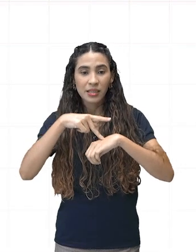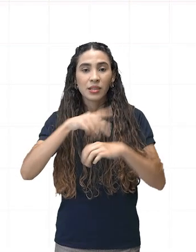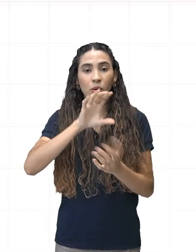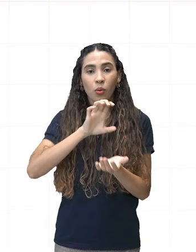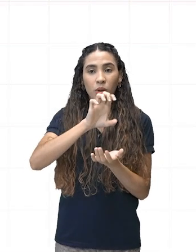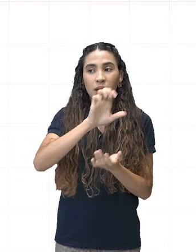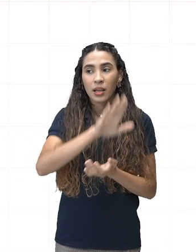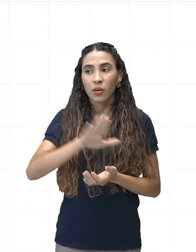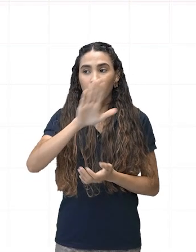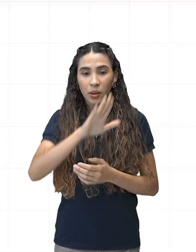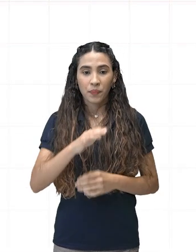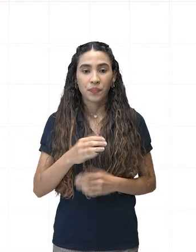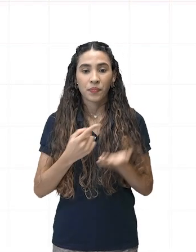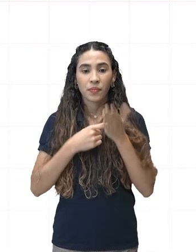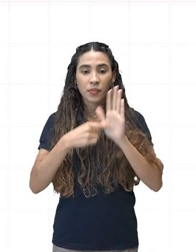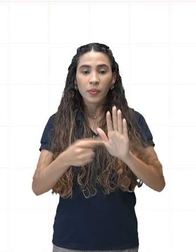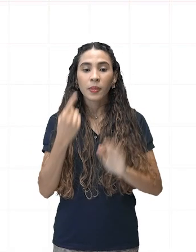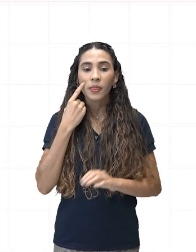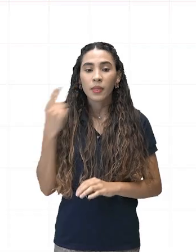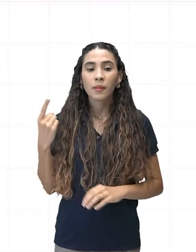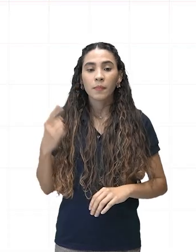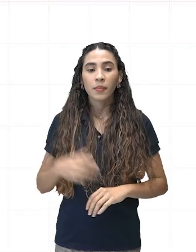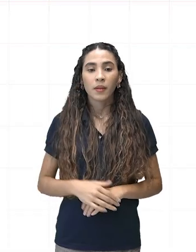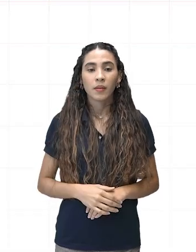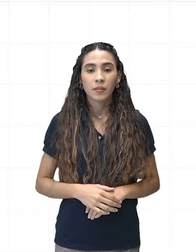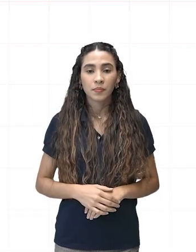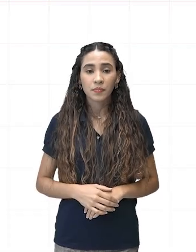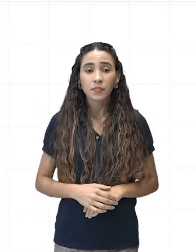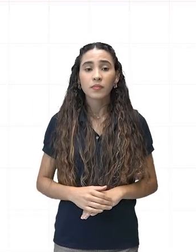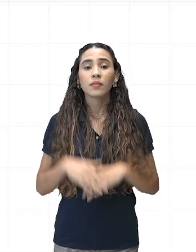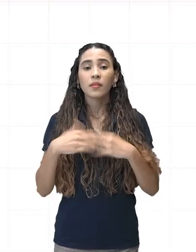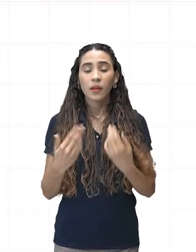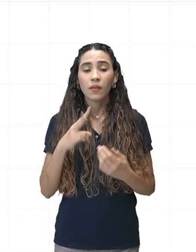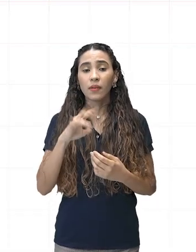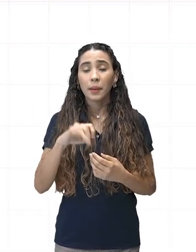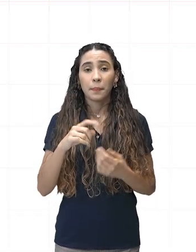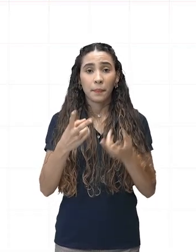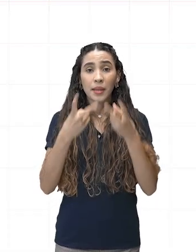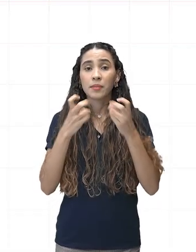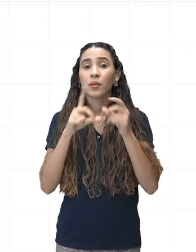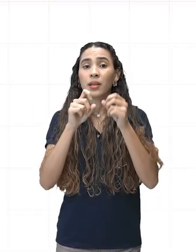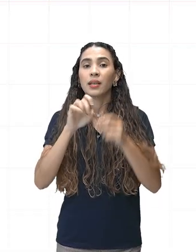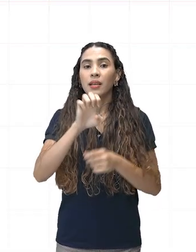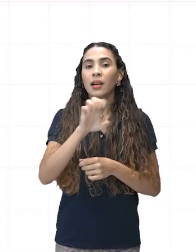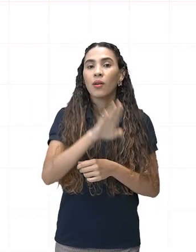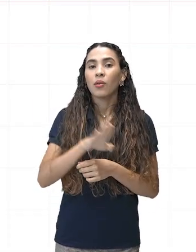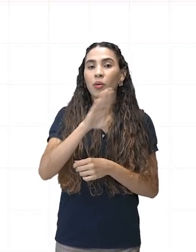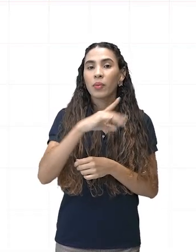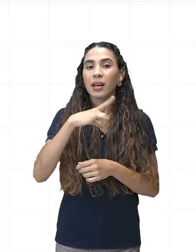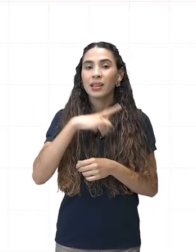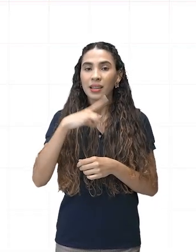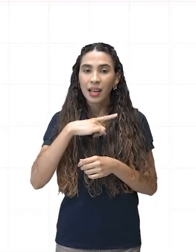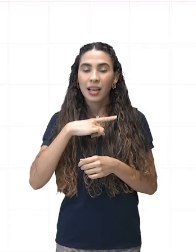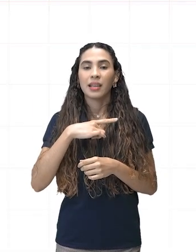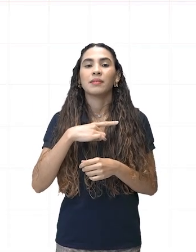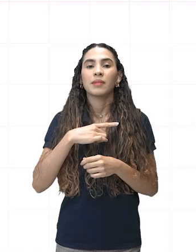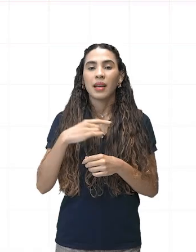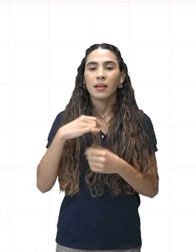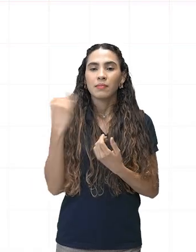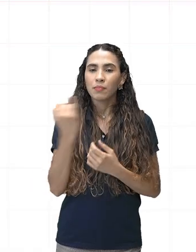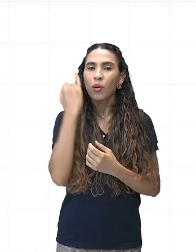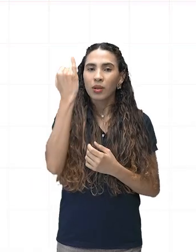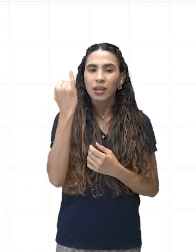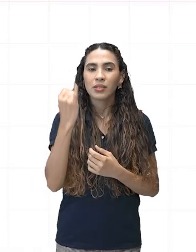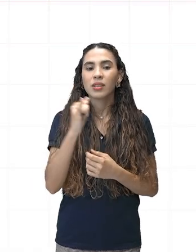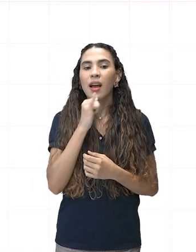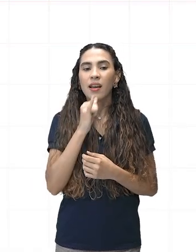continente europeu. Acompanhe aqui comigo. Olha só, a gente observa que na Europa nós temos economias internacionais que se destacam bastante,